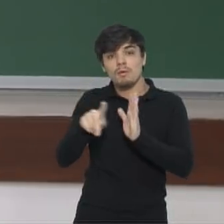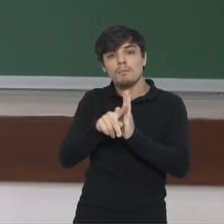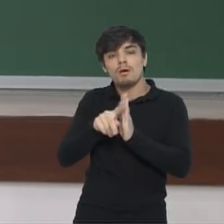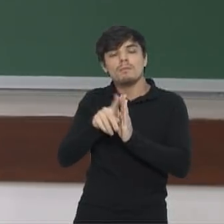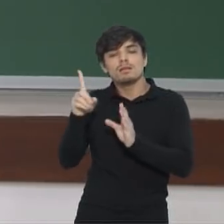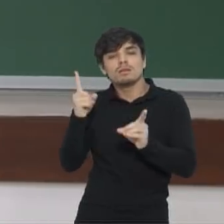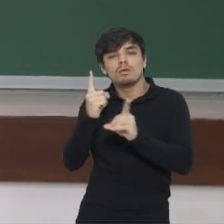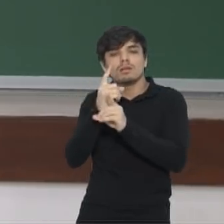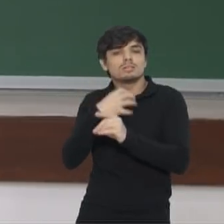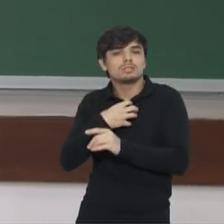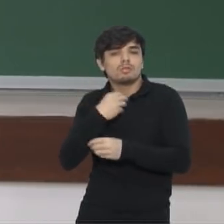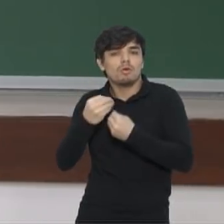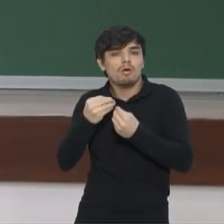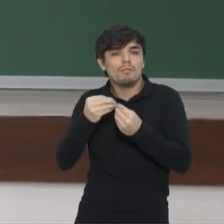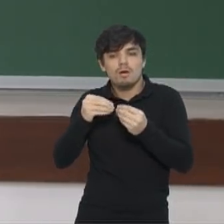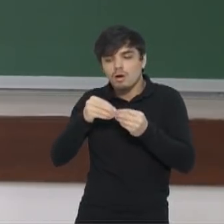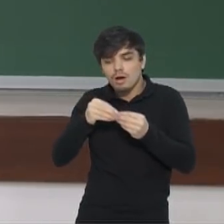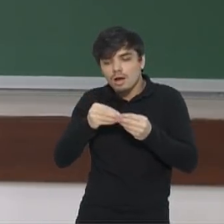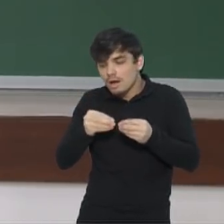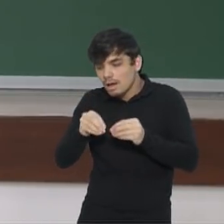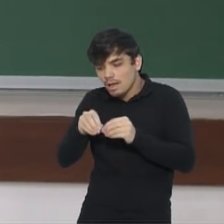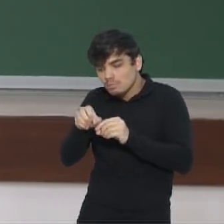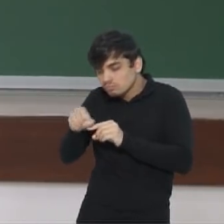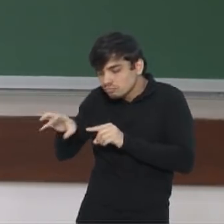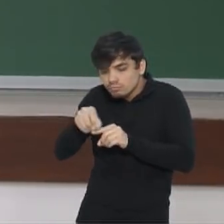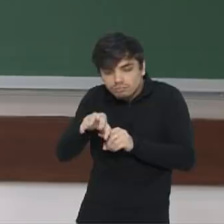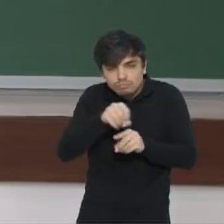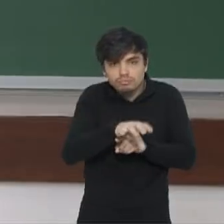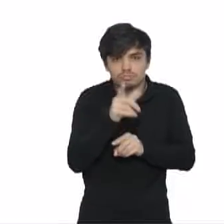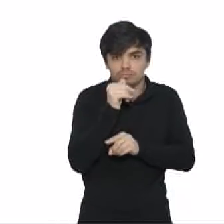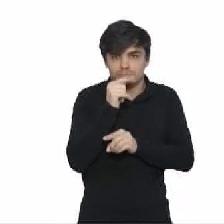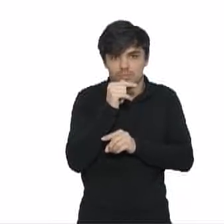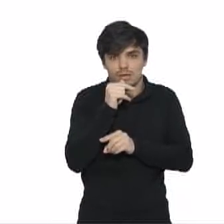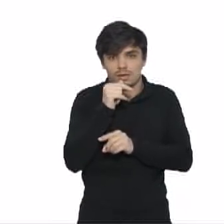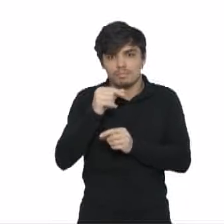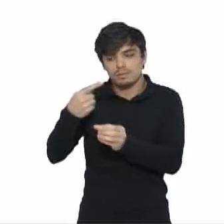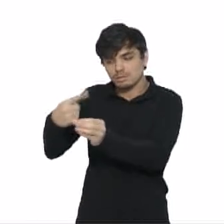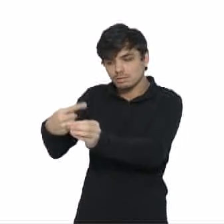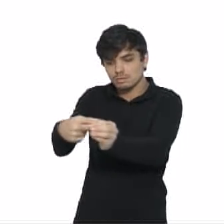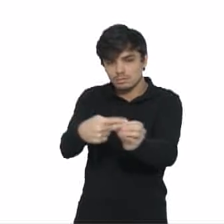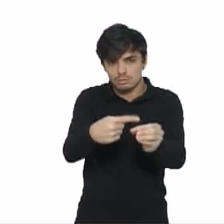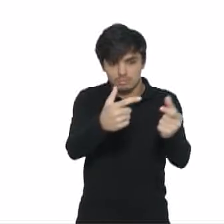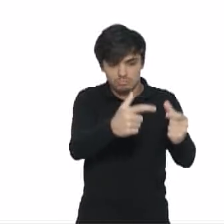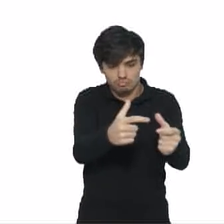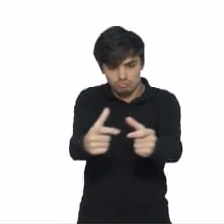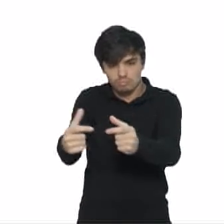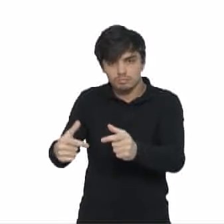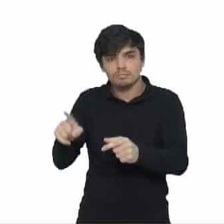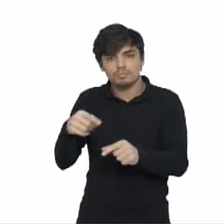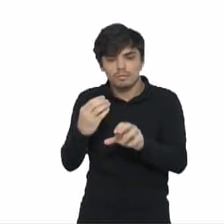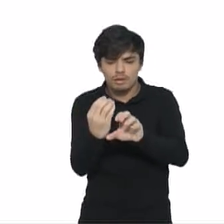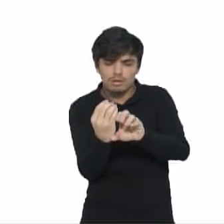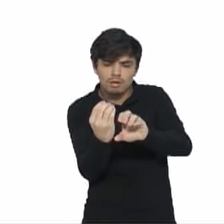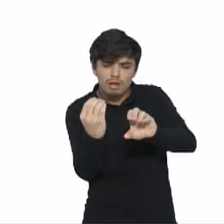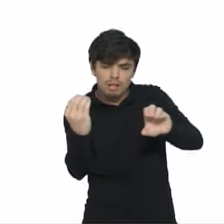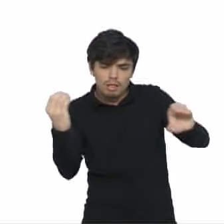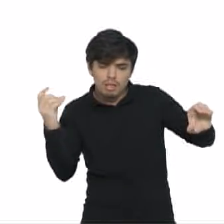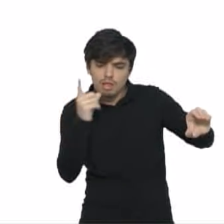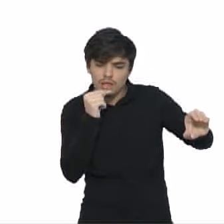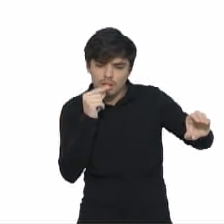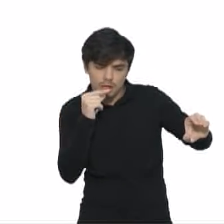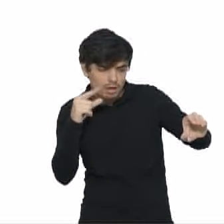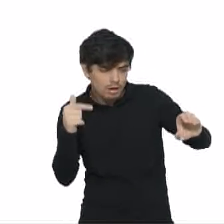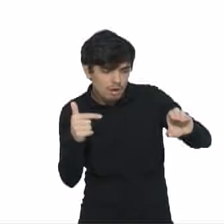distante das cidades para abastecer as populações urbanas. Eram canais que serviam para transportar essa água